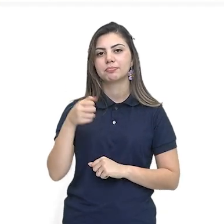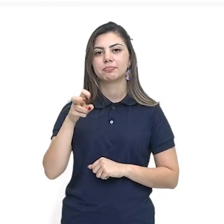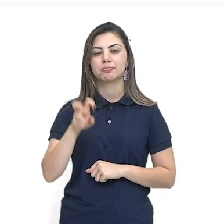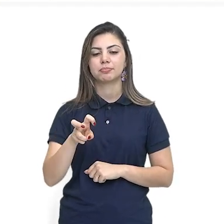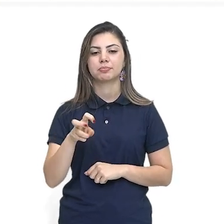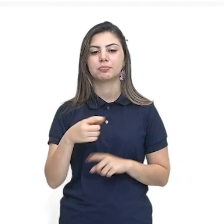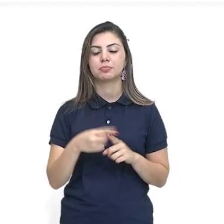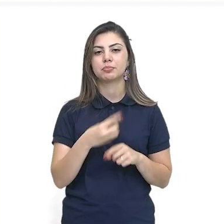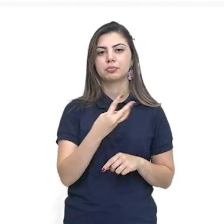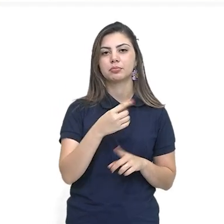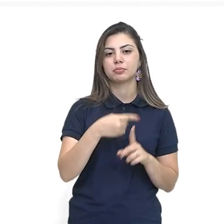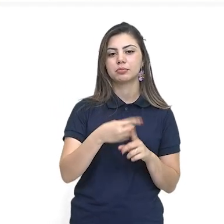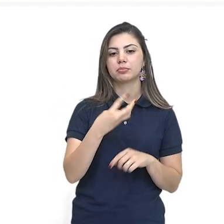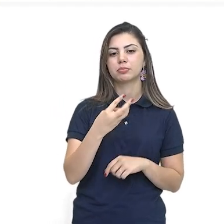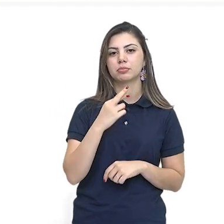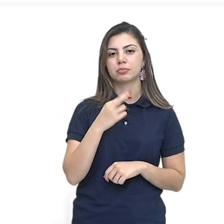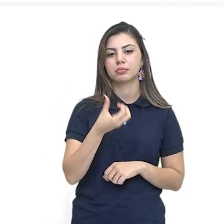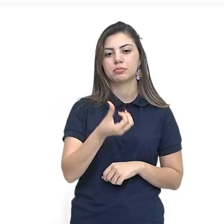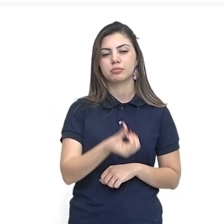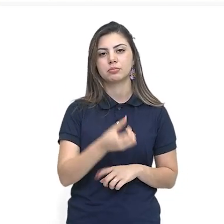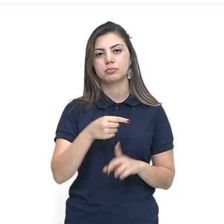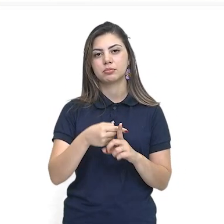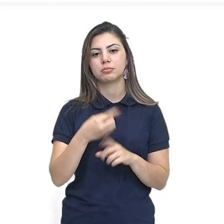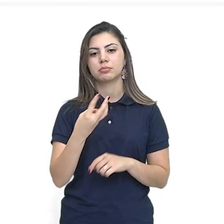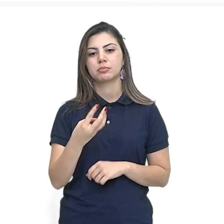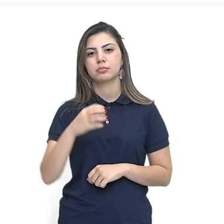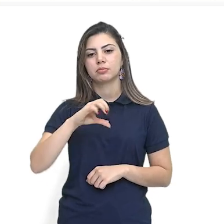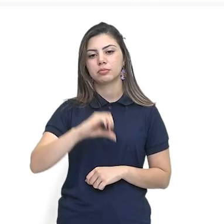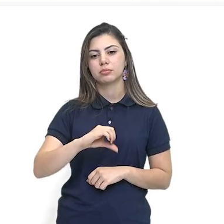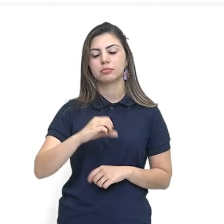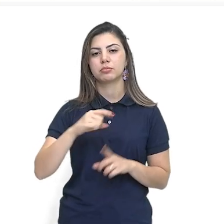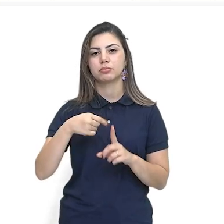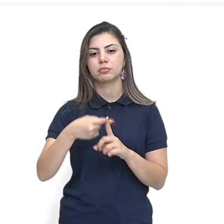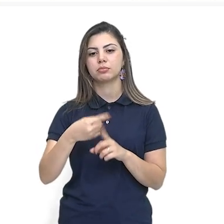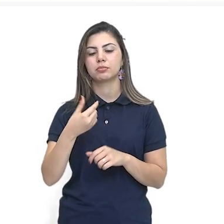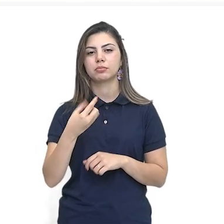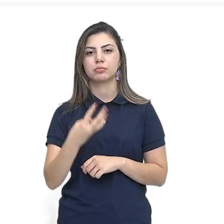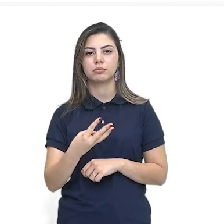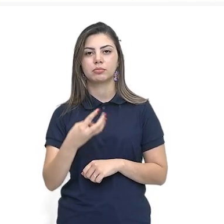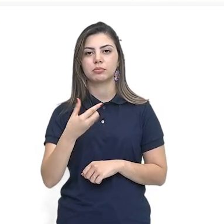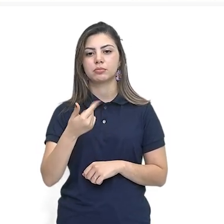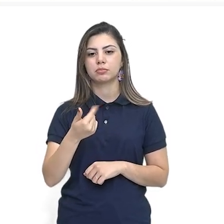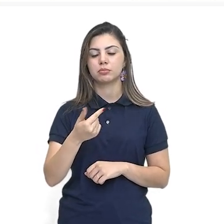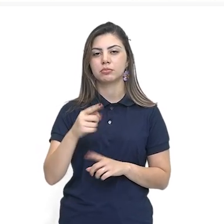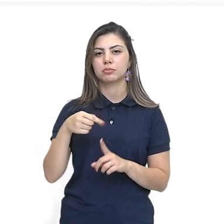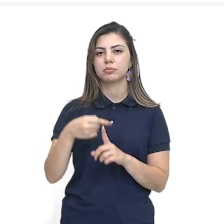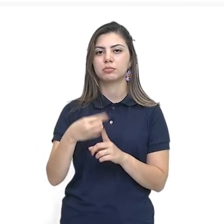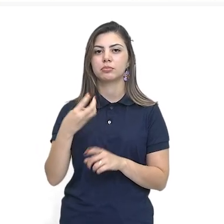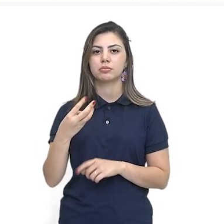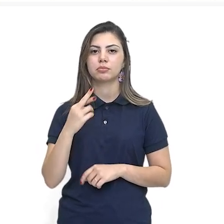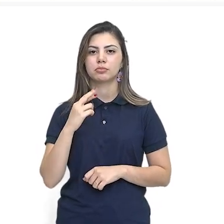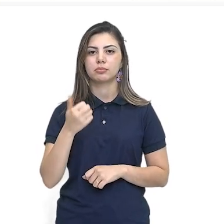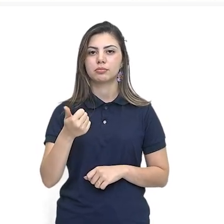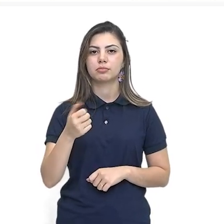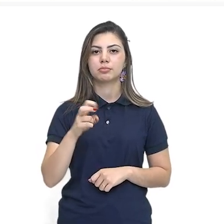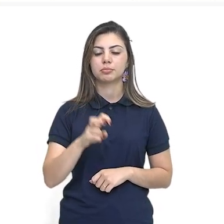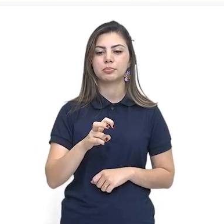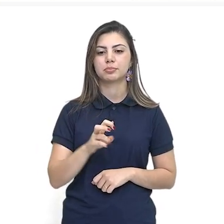quanto? 15, né? 3 mais 3, 6, mais 3, 9, mais 3, 12, mais 3,